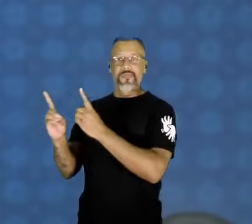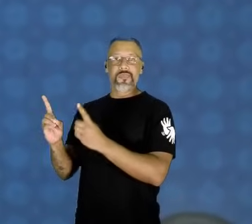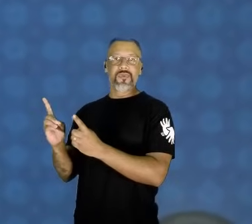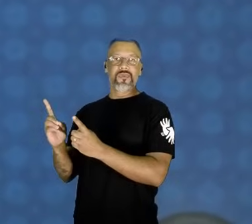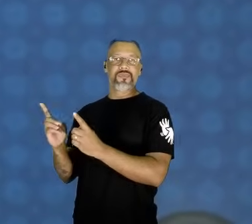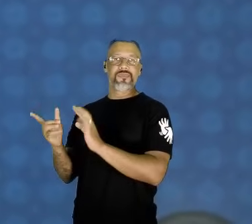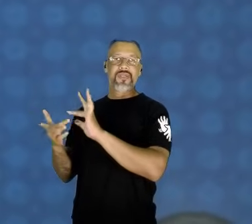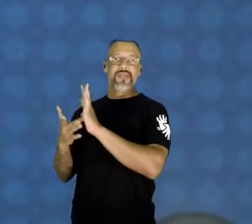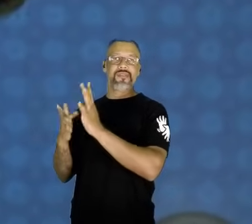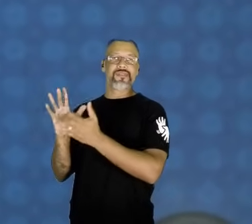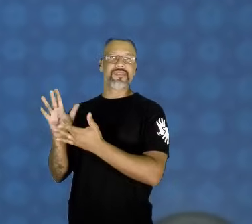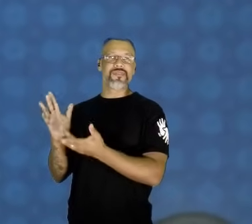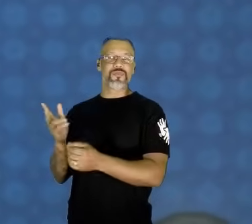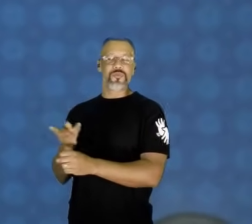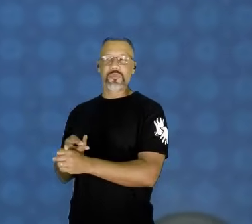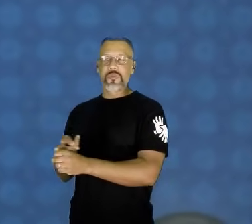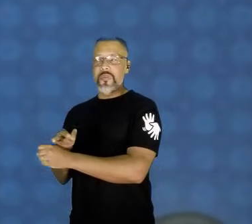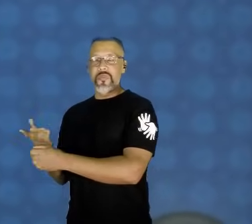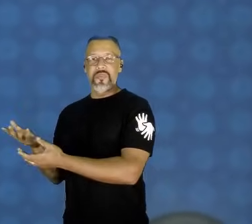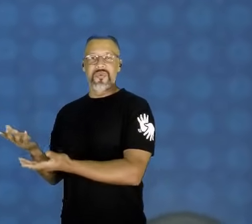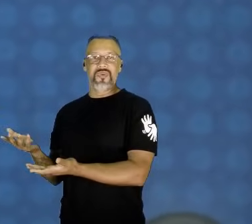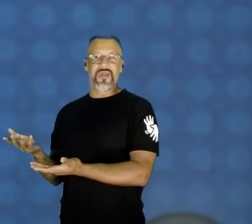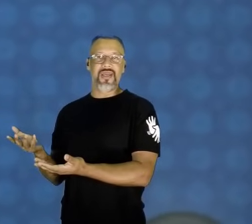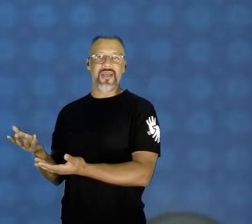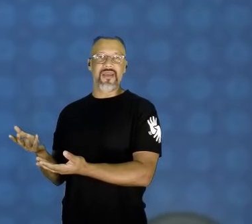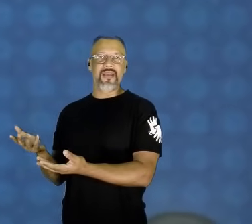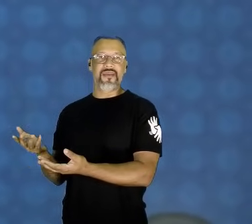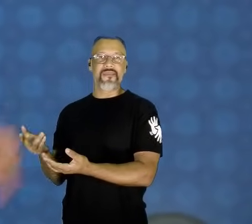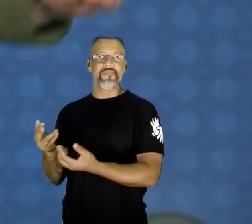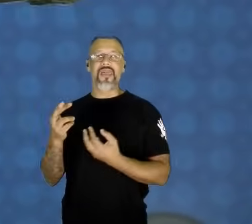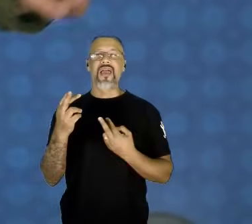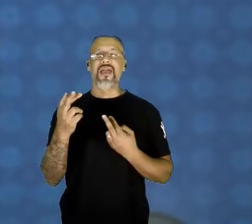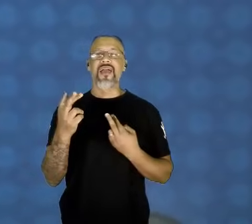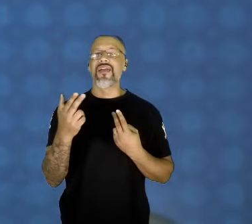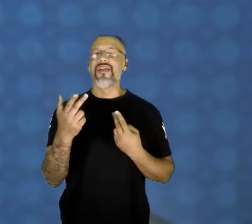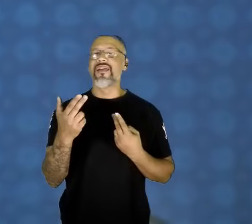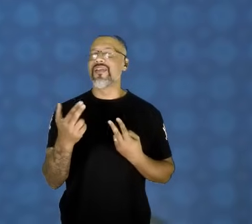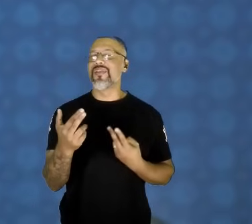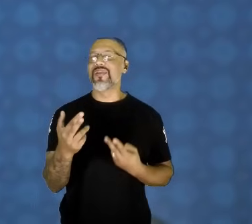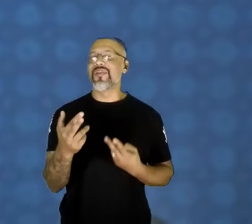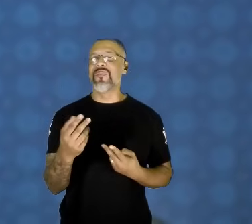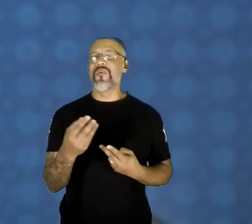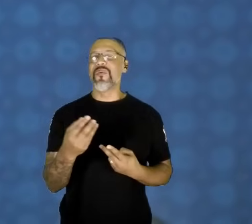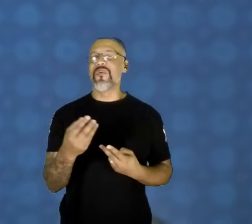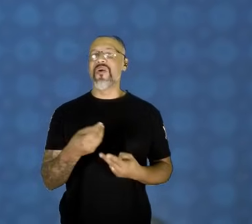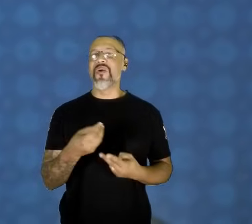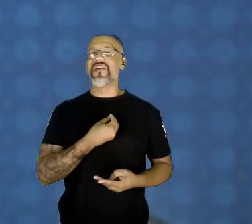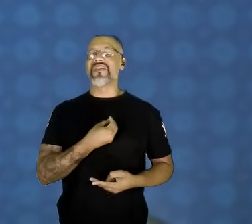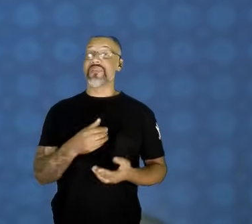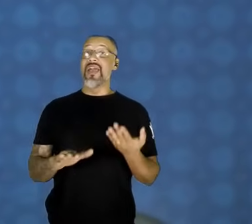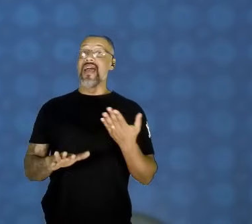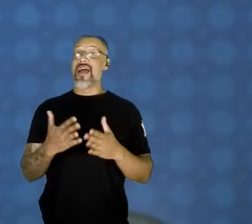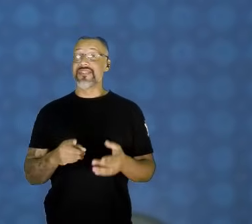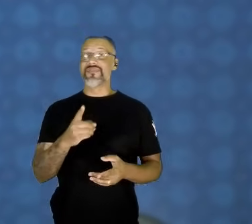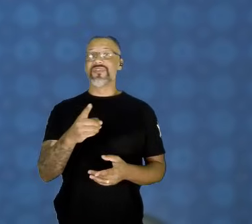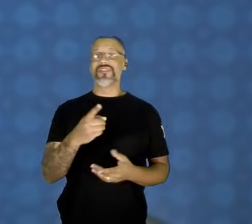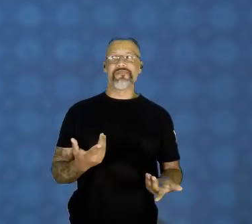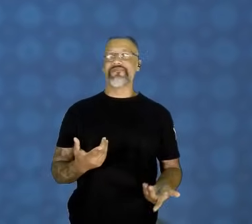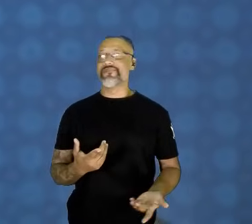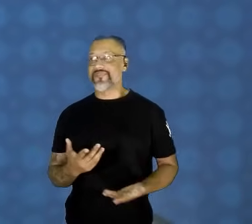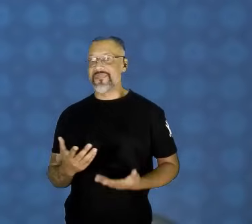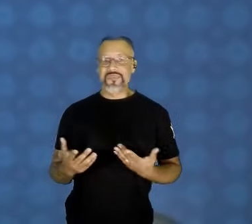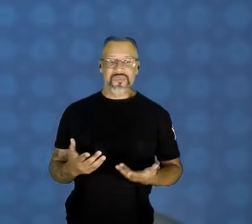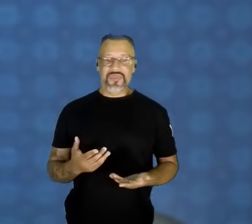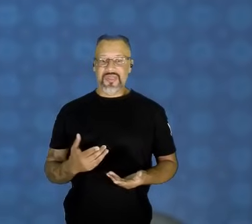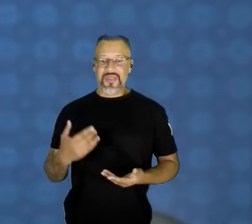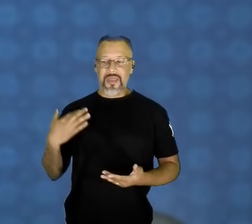Será que não é por causa disso que você está aqui hoje? Porque de umas semanas para cá, tudo ficou pior?